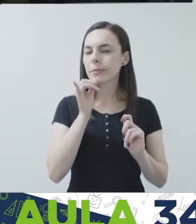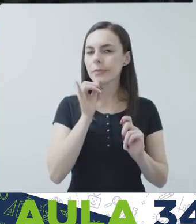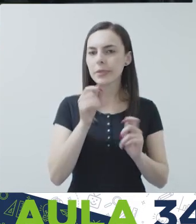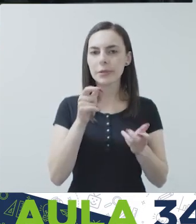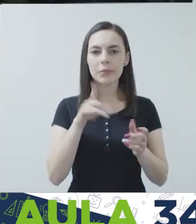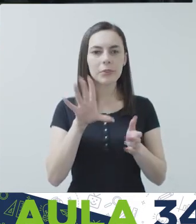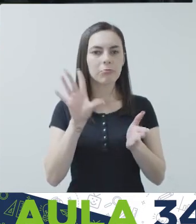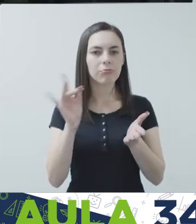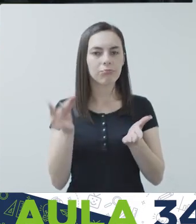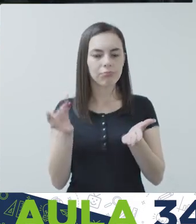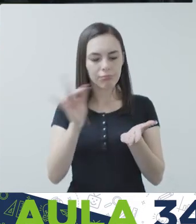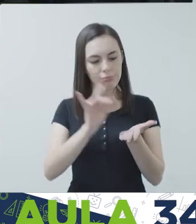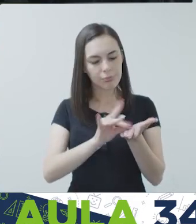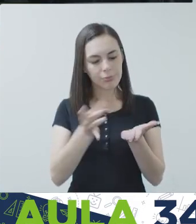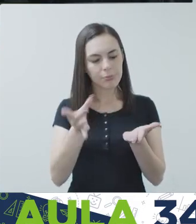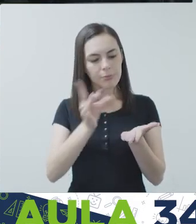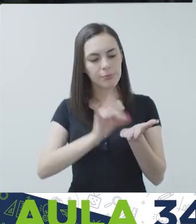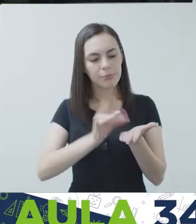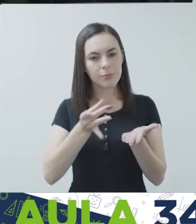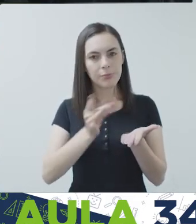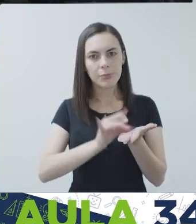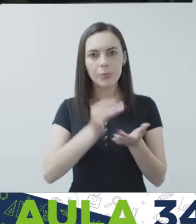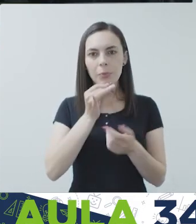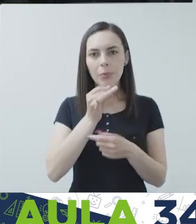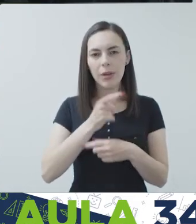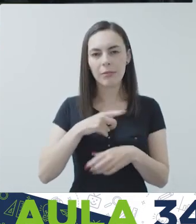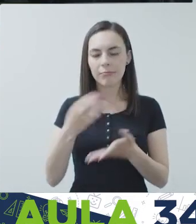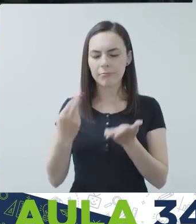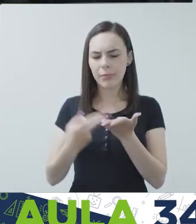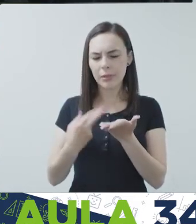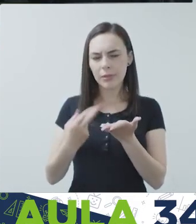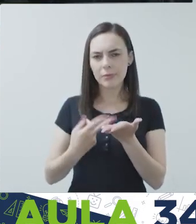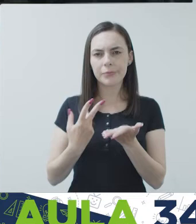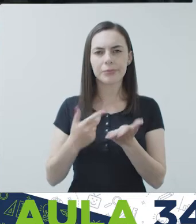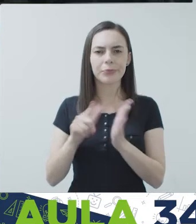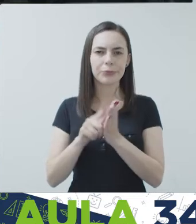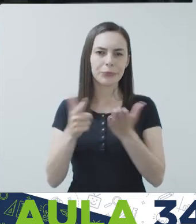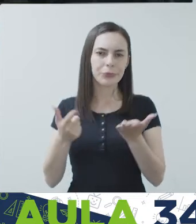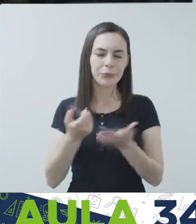uma colagem. Encontraram o número 1 numa revista,